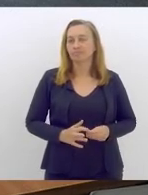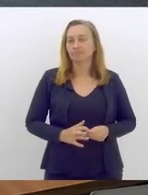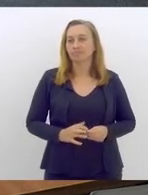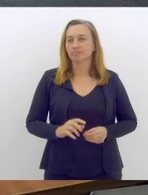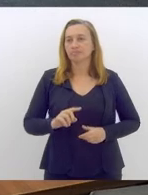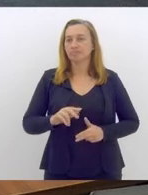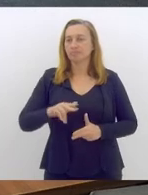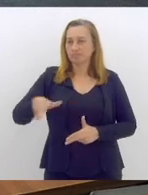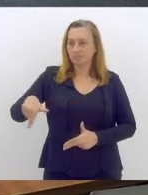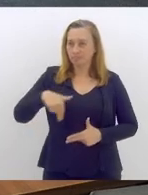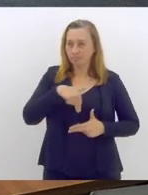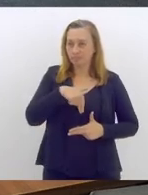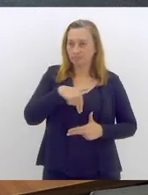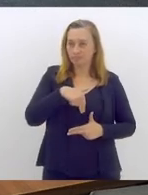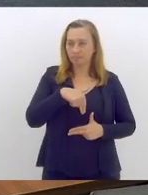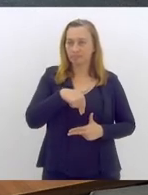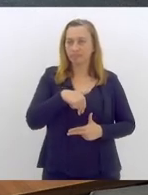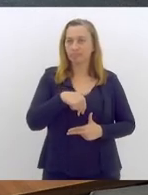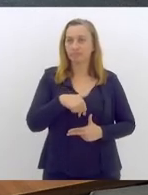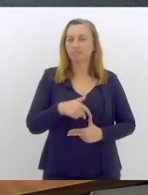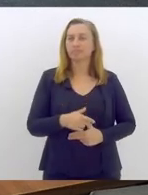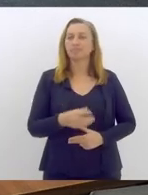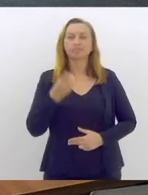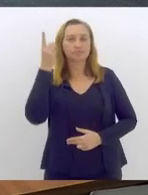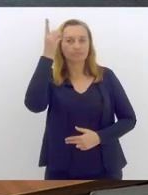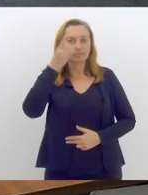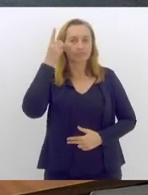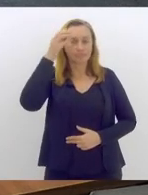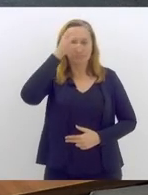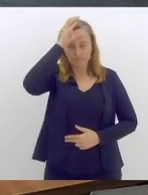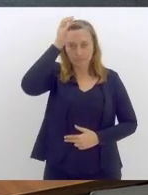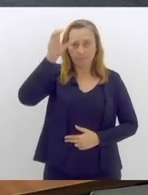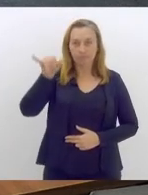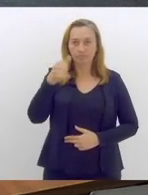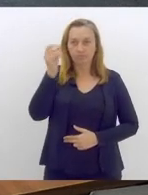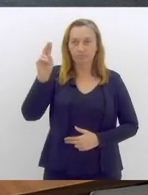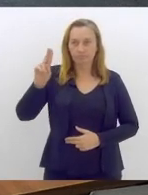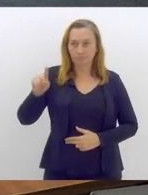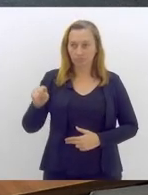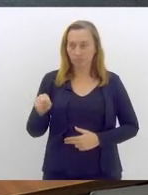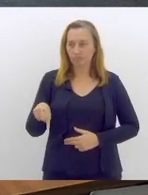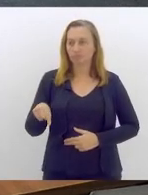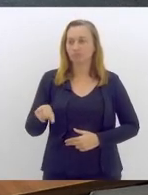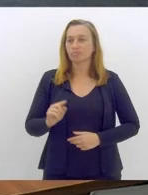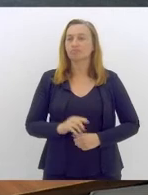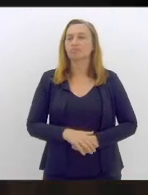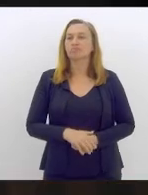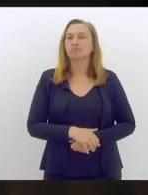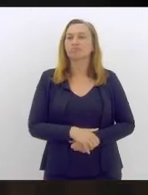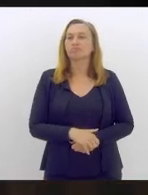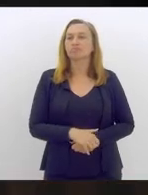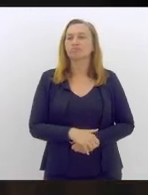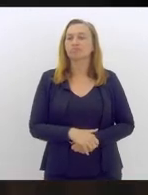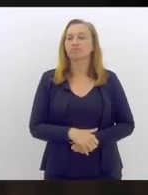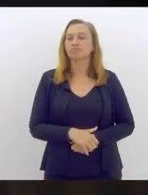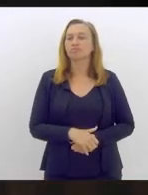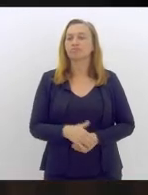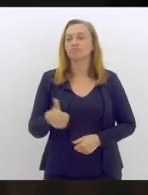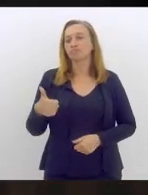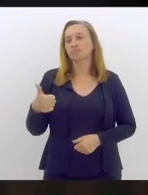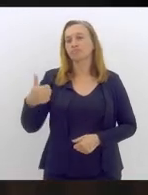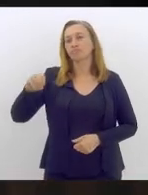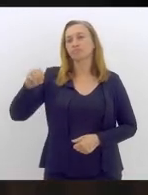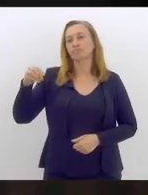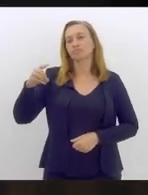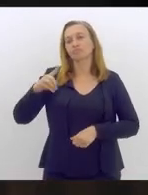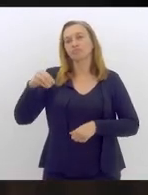próximo a oradores escrita é a nobre deputada tia Ju vossa excelência dispõe de